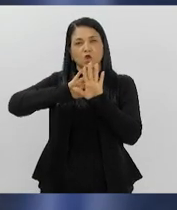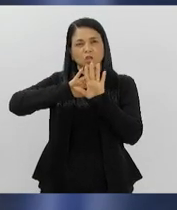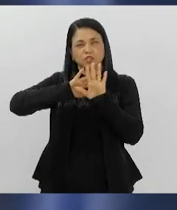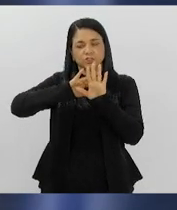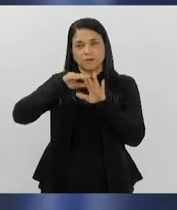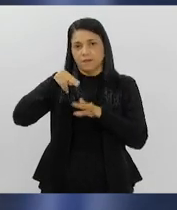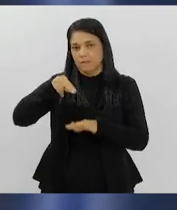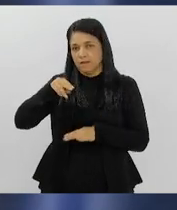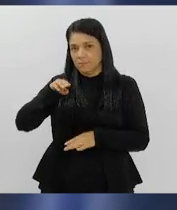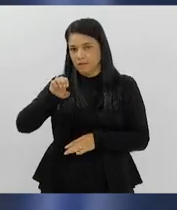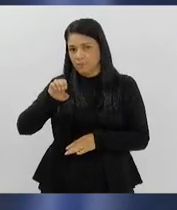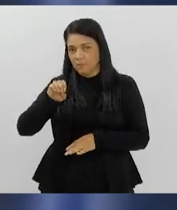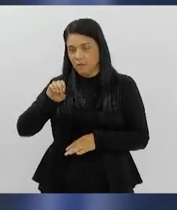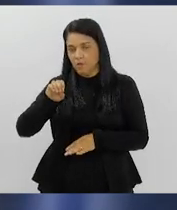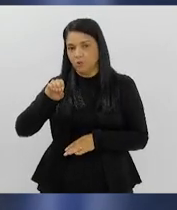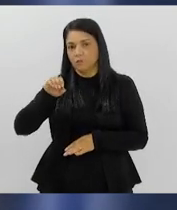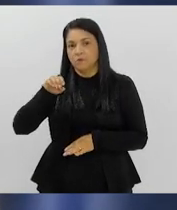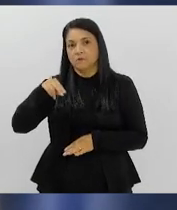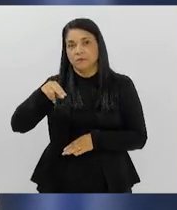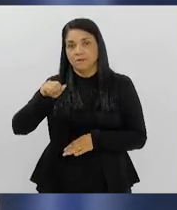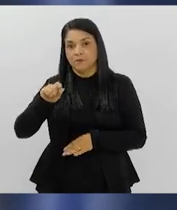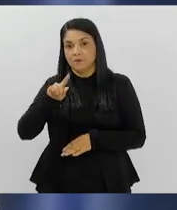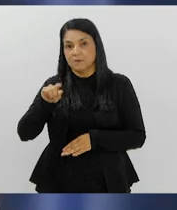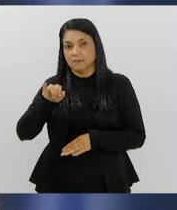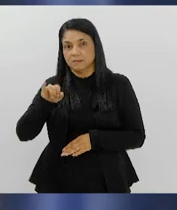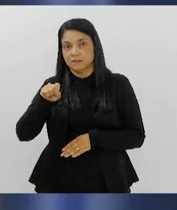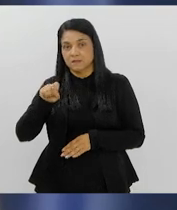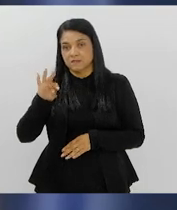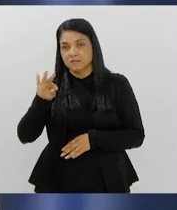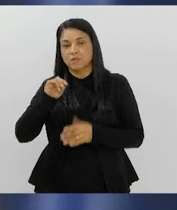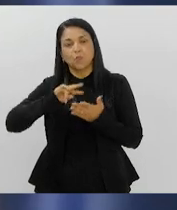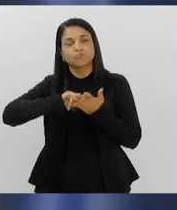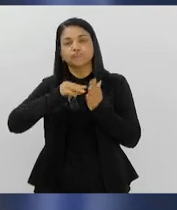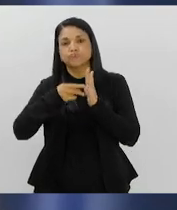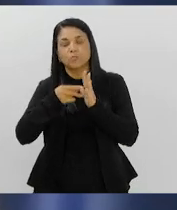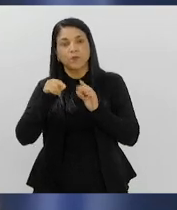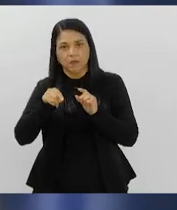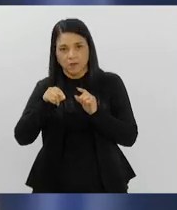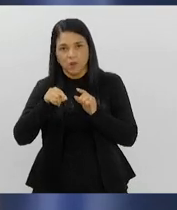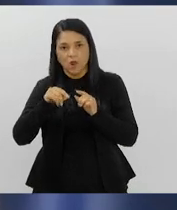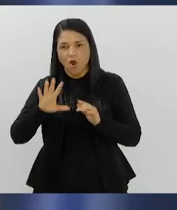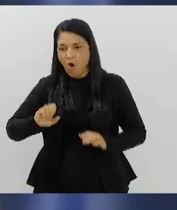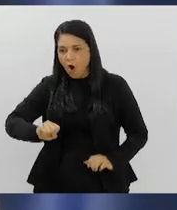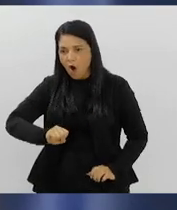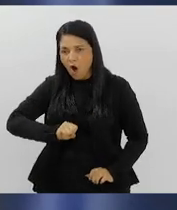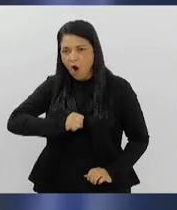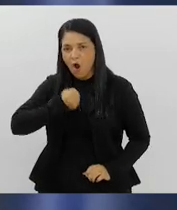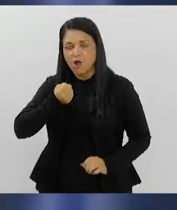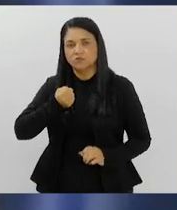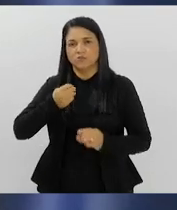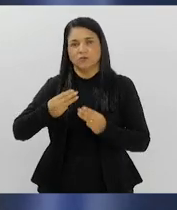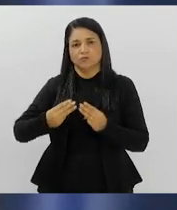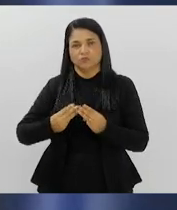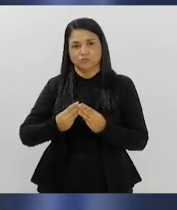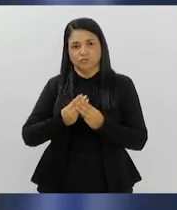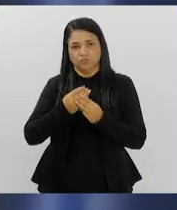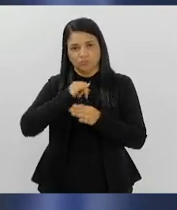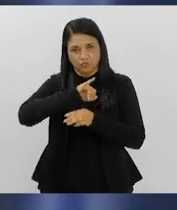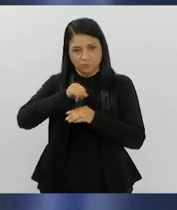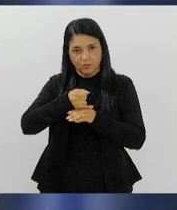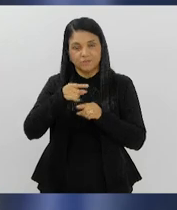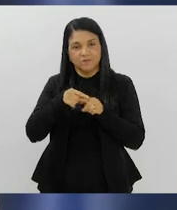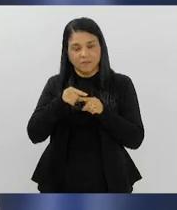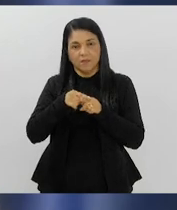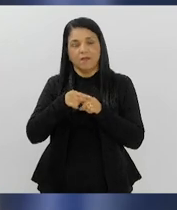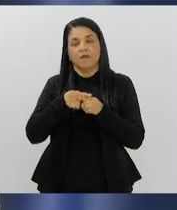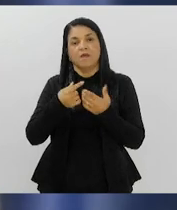ideologia neonazista? A princípio, a gente vem com o antissemitismo, né, o ódio aos judeus, mas ela vai além ainda. Ela tem a misoginia,